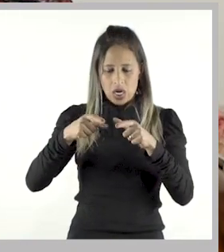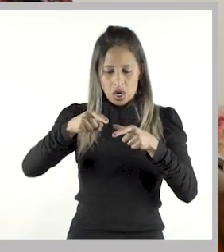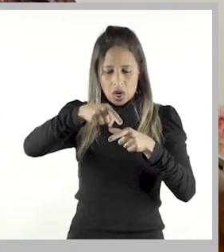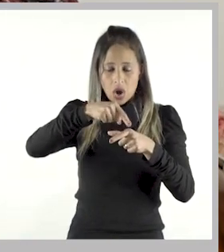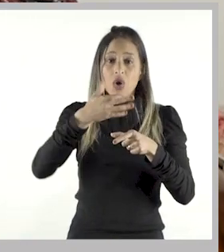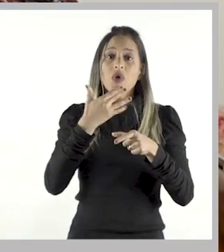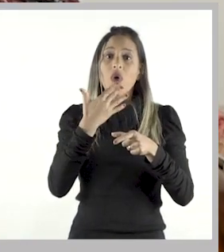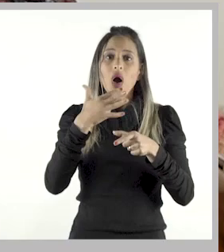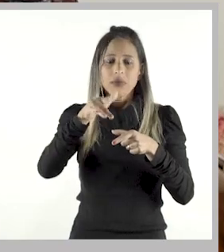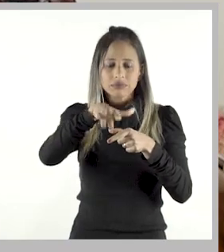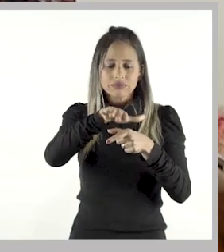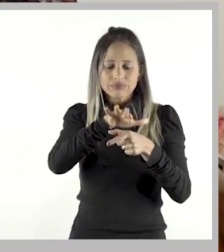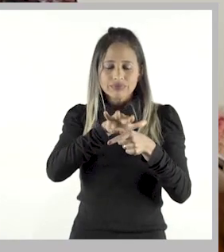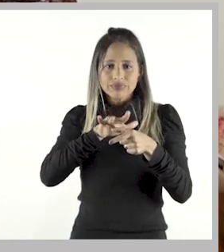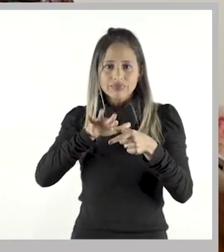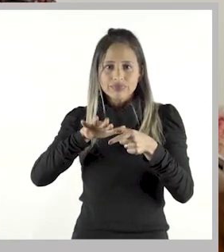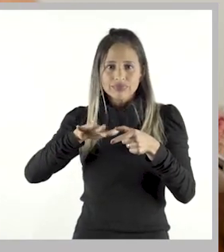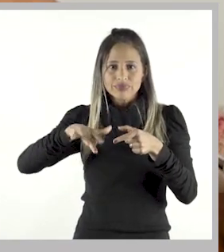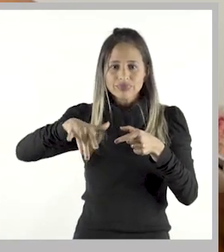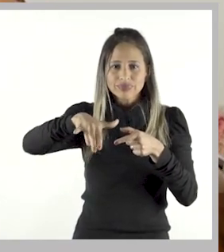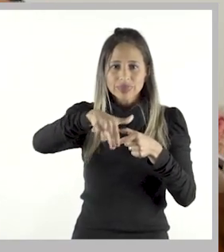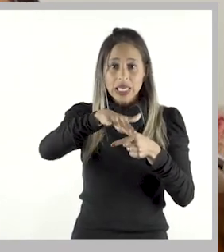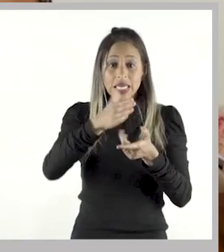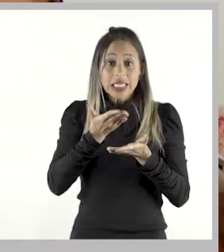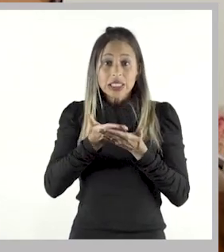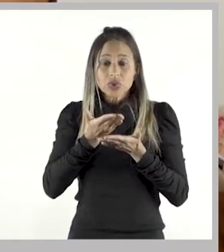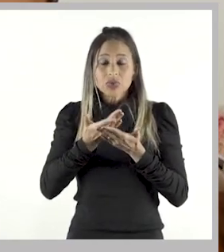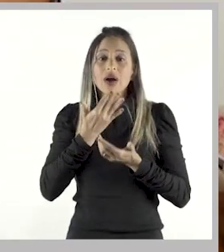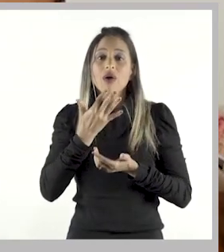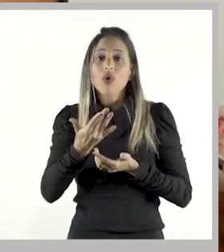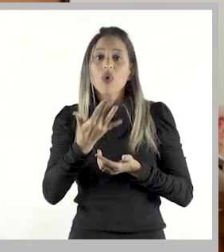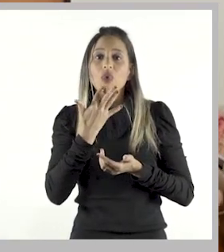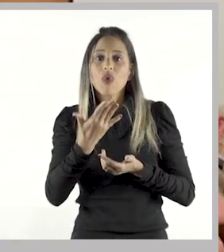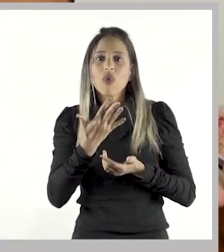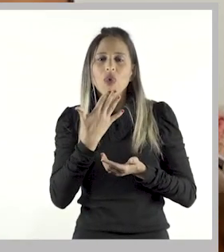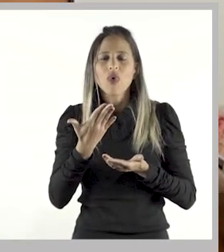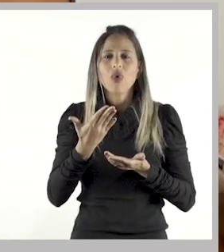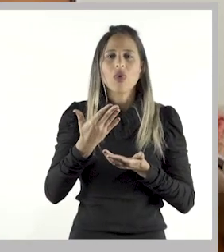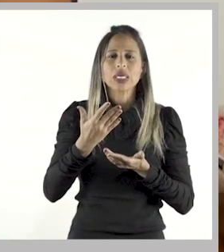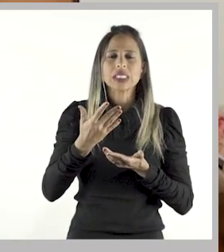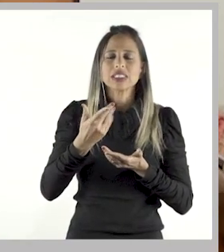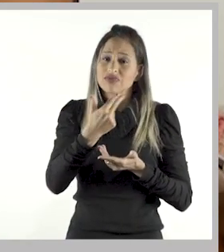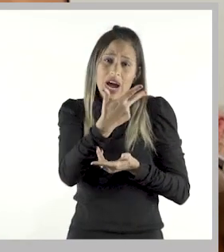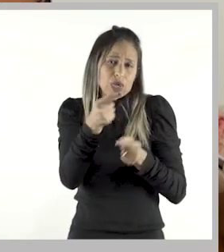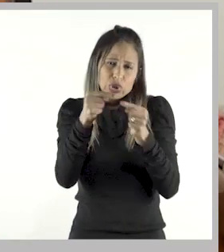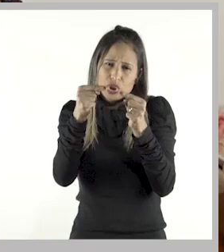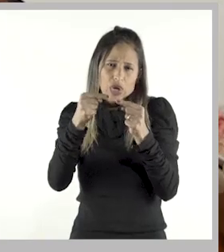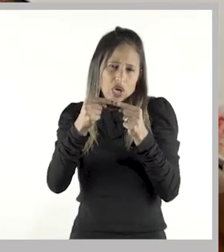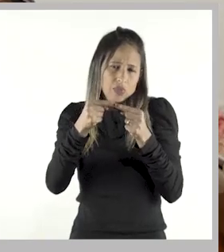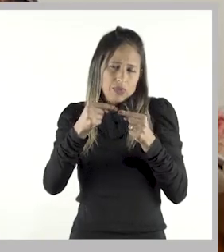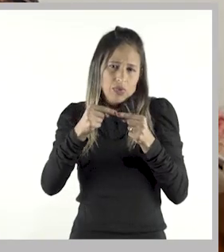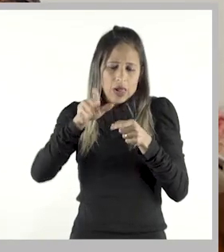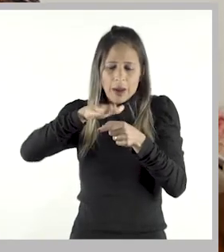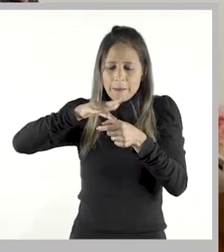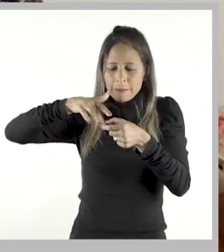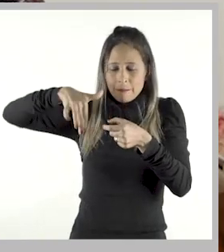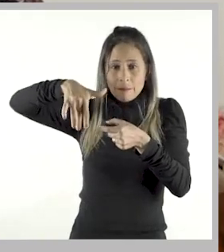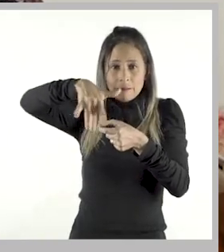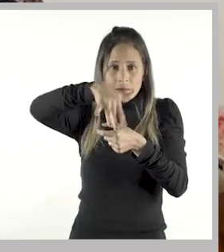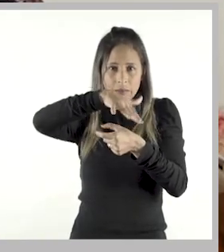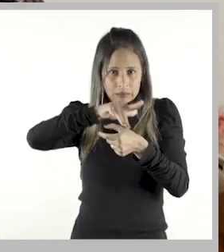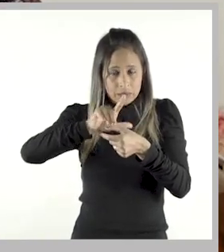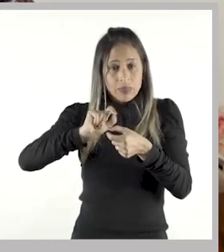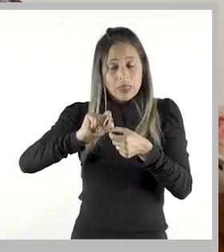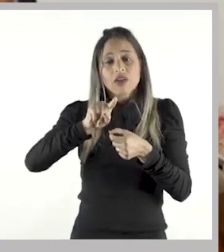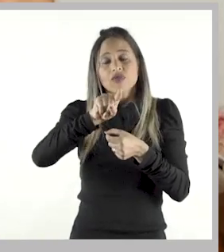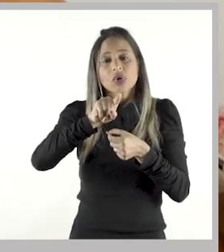círculo cromático, estudar as cores complementares, né? E, enfim, para poder você pensar melhor